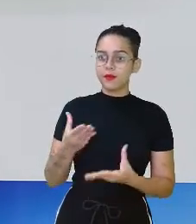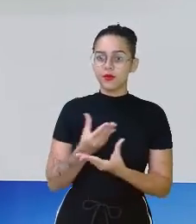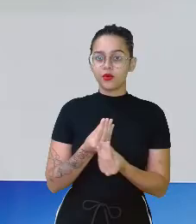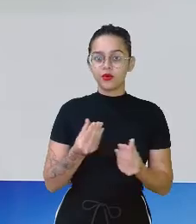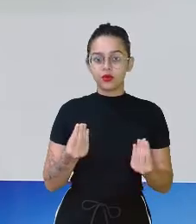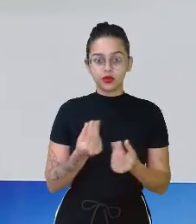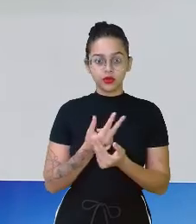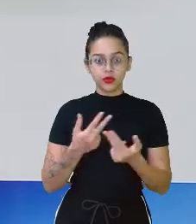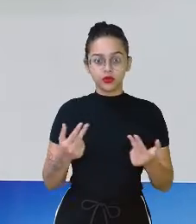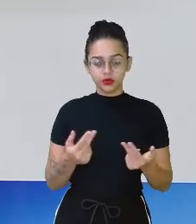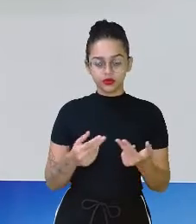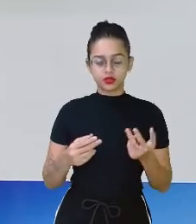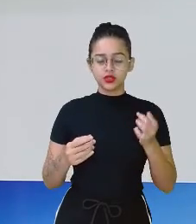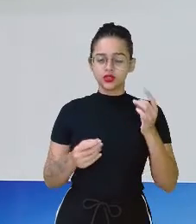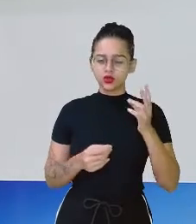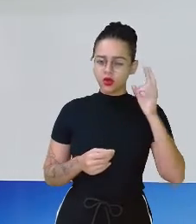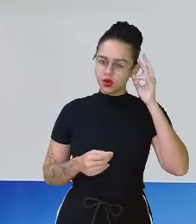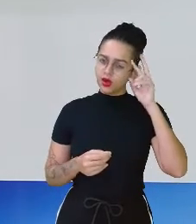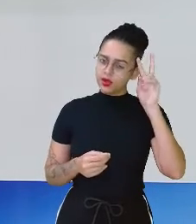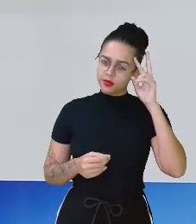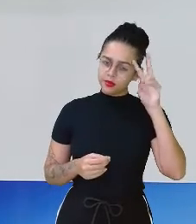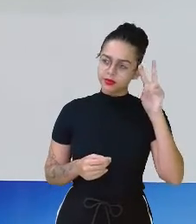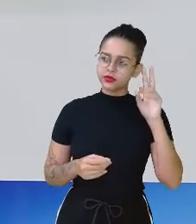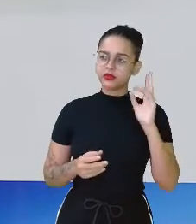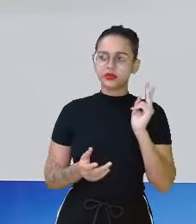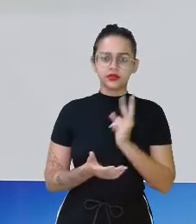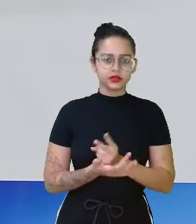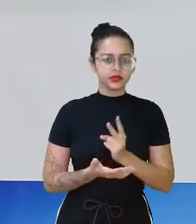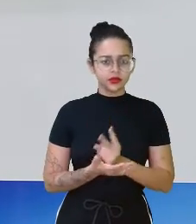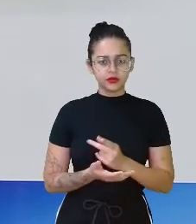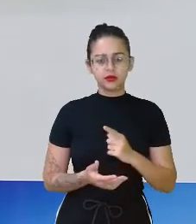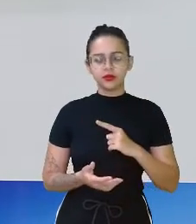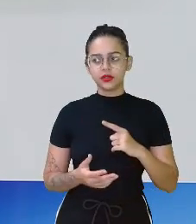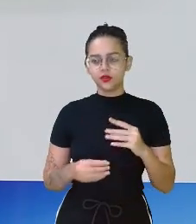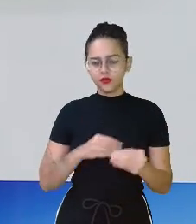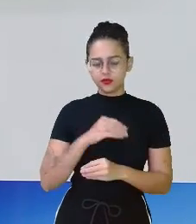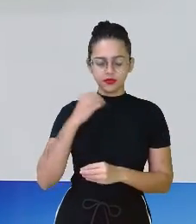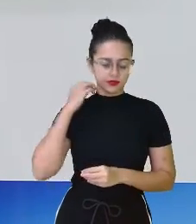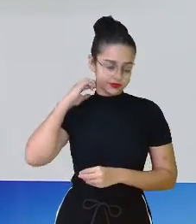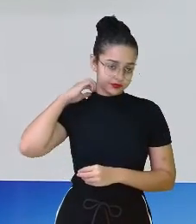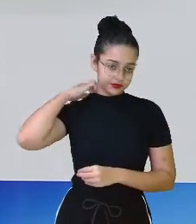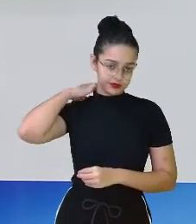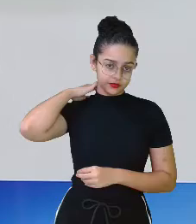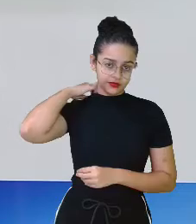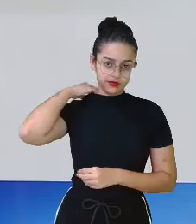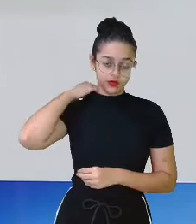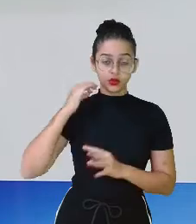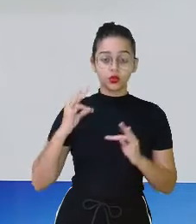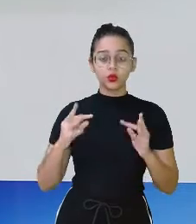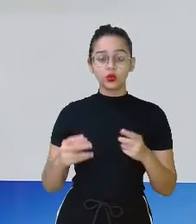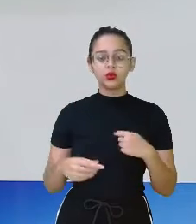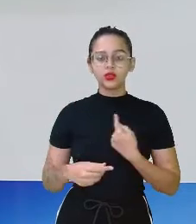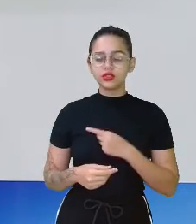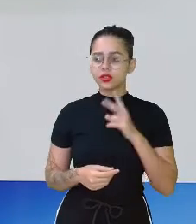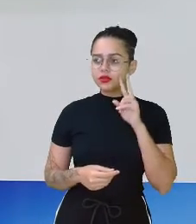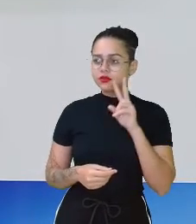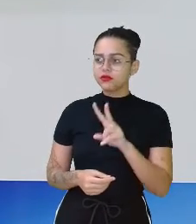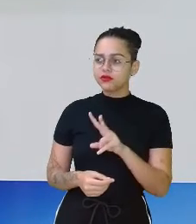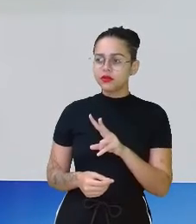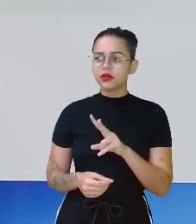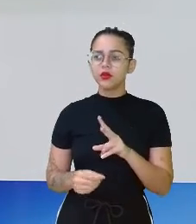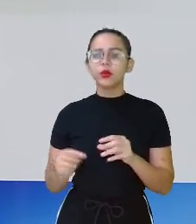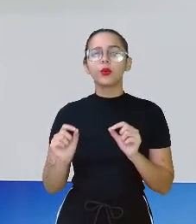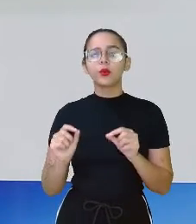só lembrando, né, que a gente sempre tem foco na nossa observação de tudo que a gente for vendo,